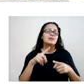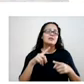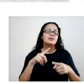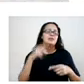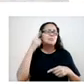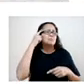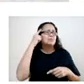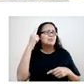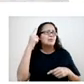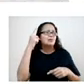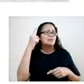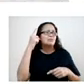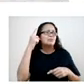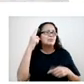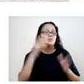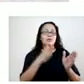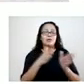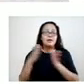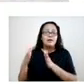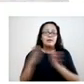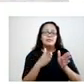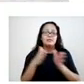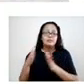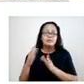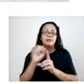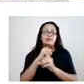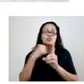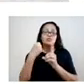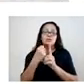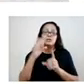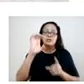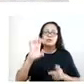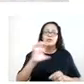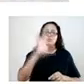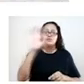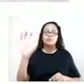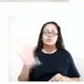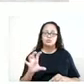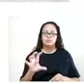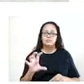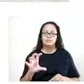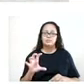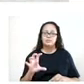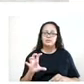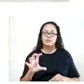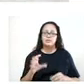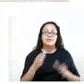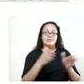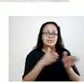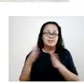pensavam isso? A Idade Média, a sociedade europeia, durante